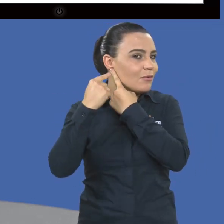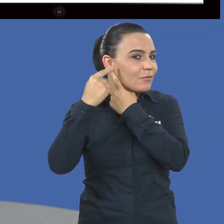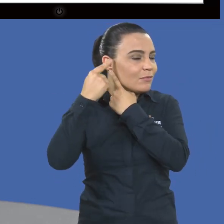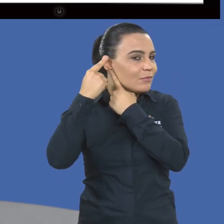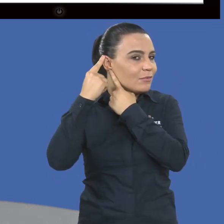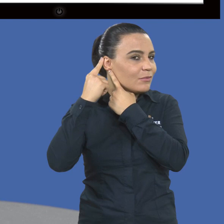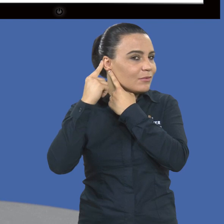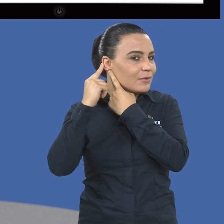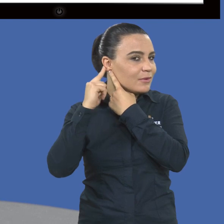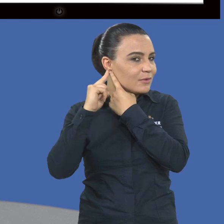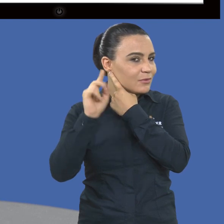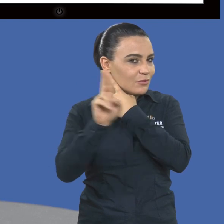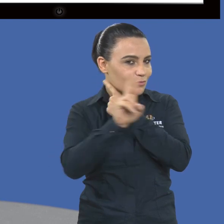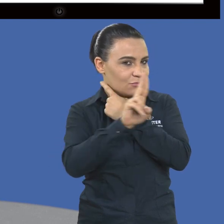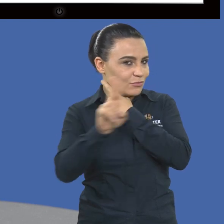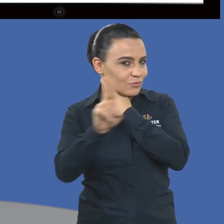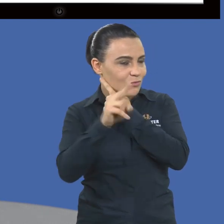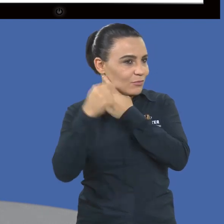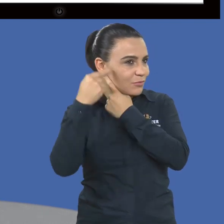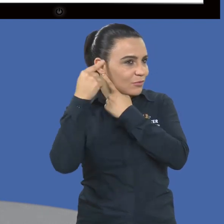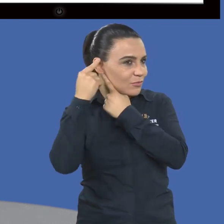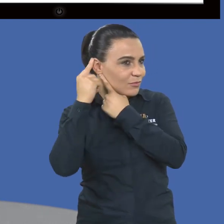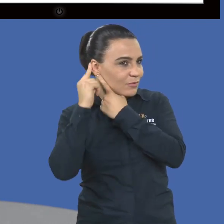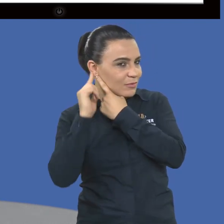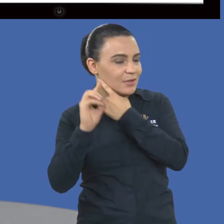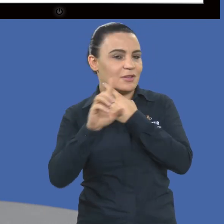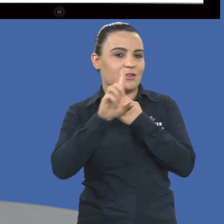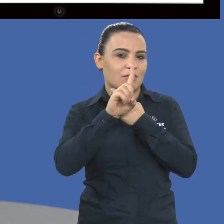orelhas. Orelhas chamadas